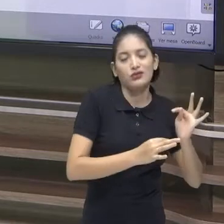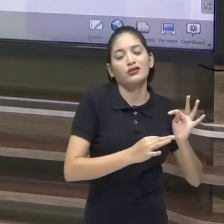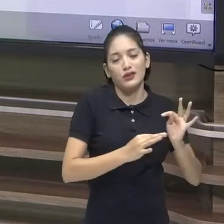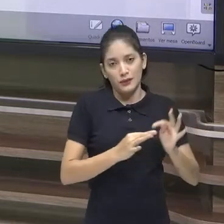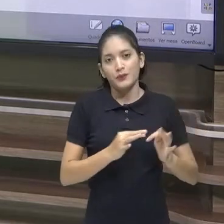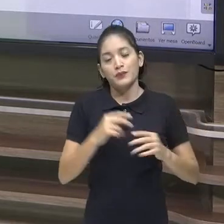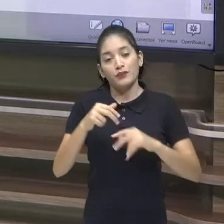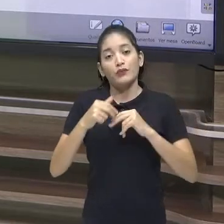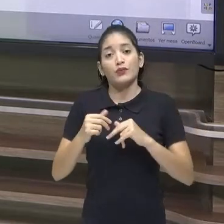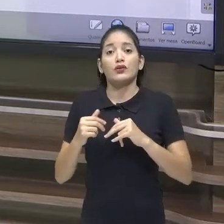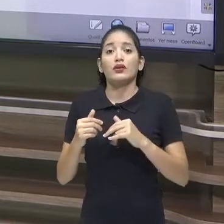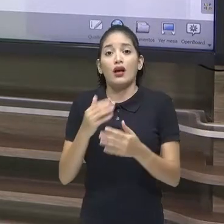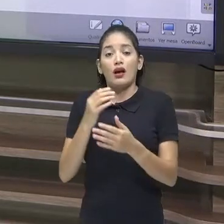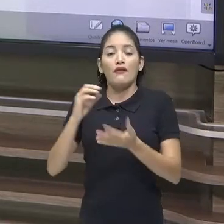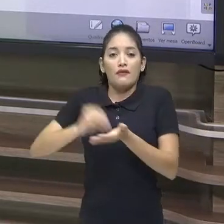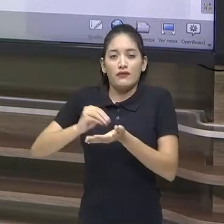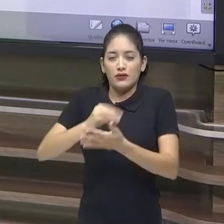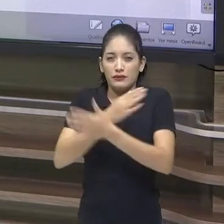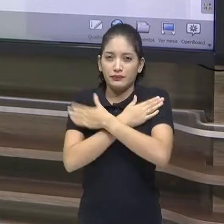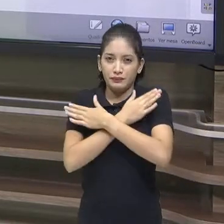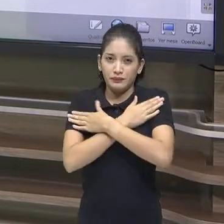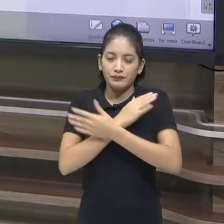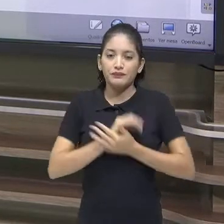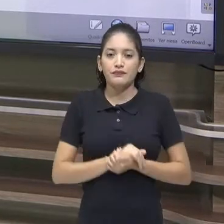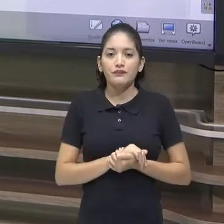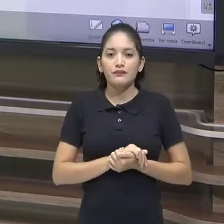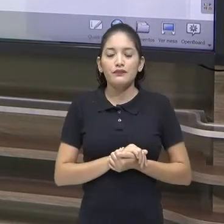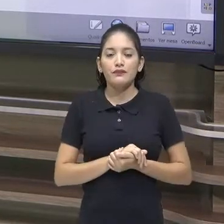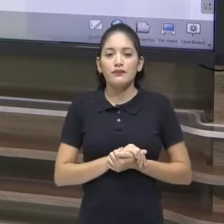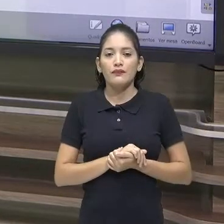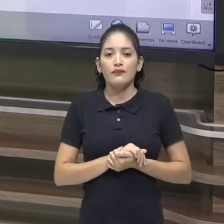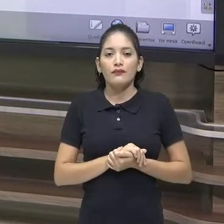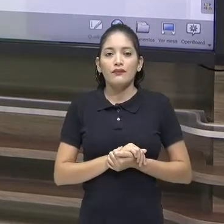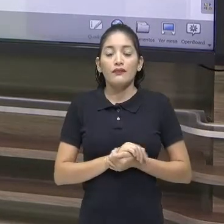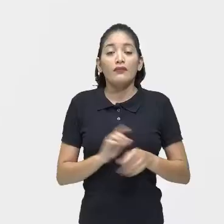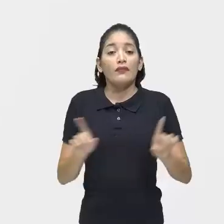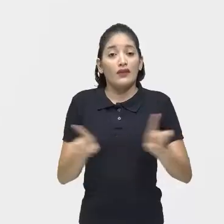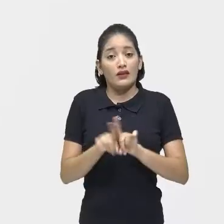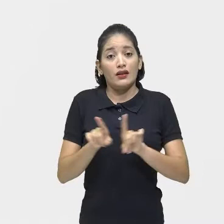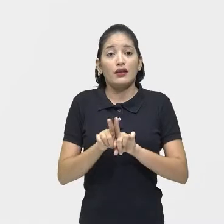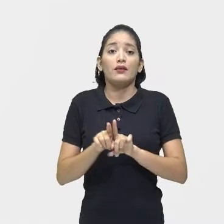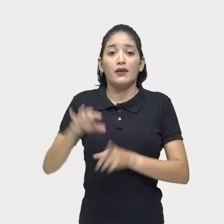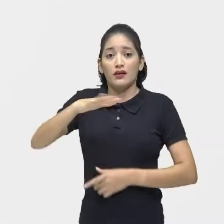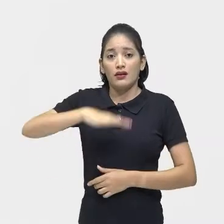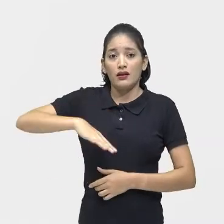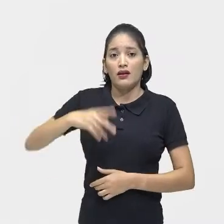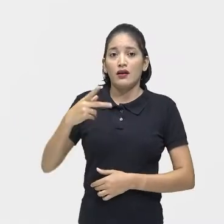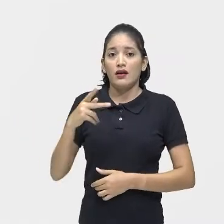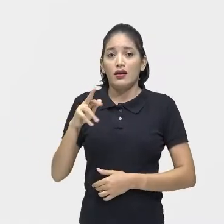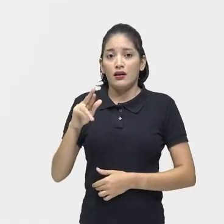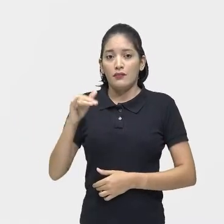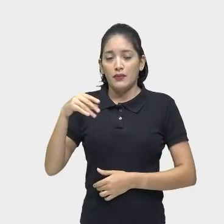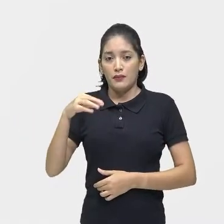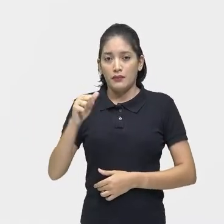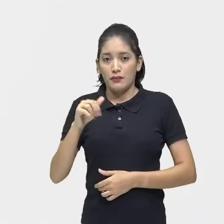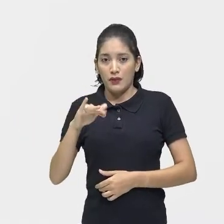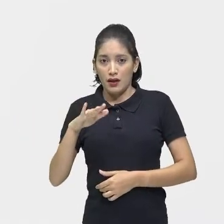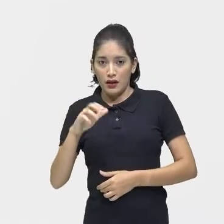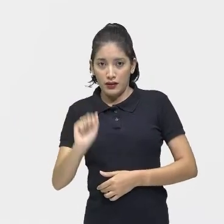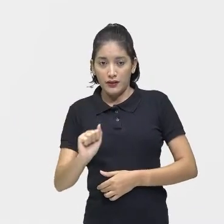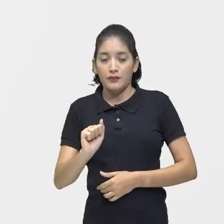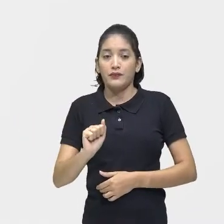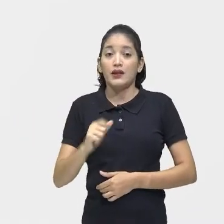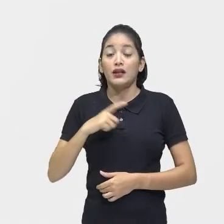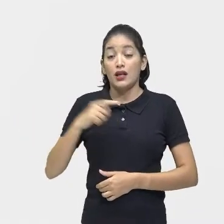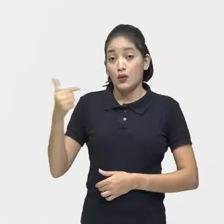aí do desemprego. Aí temos o setor primário na Europa Ocidental, aí a gente vai também observar, né, que além do